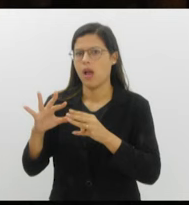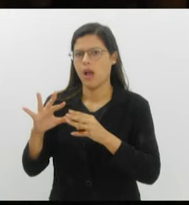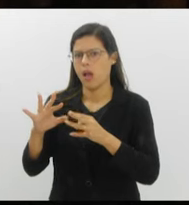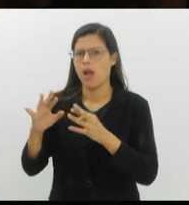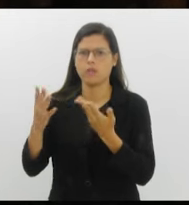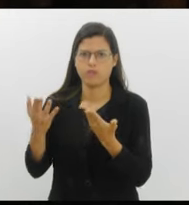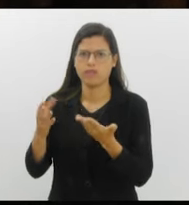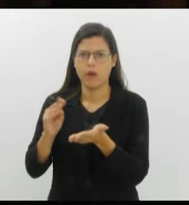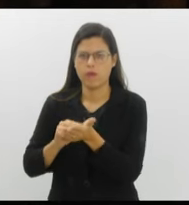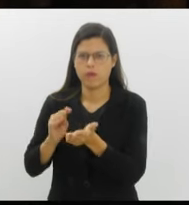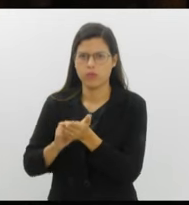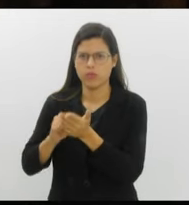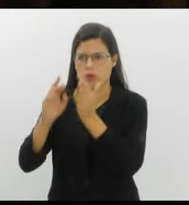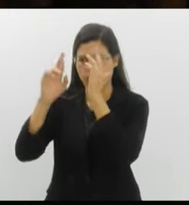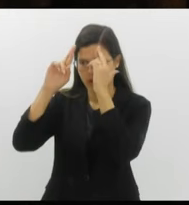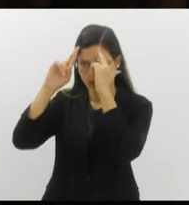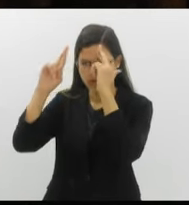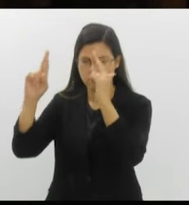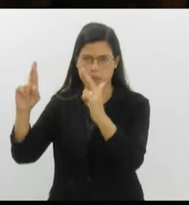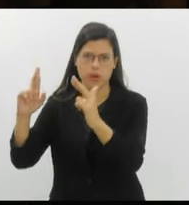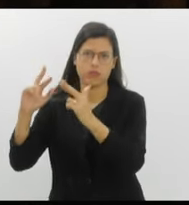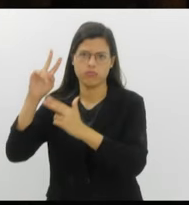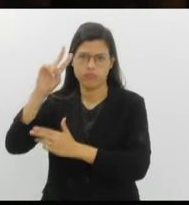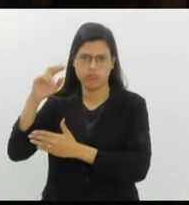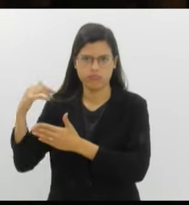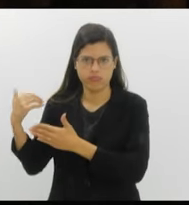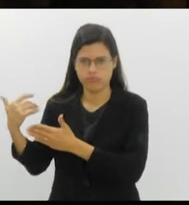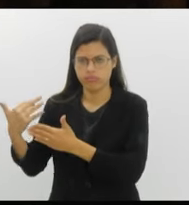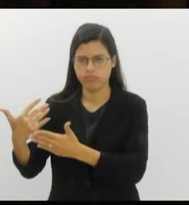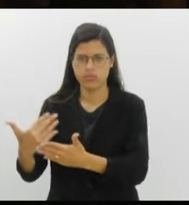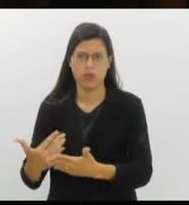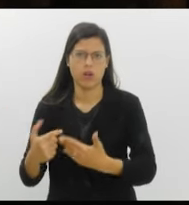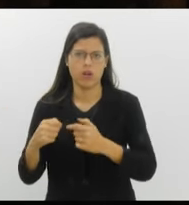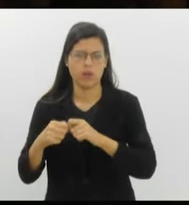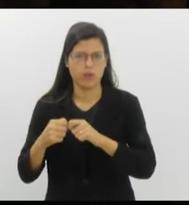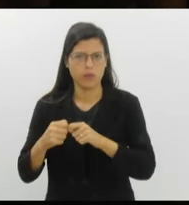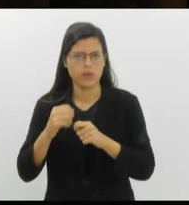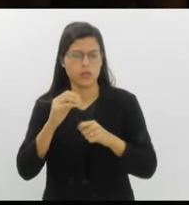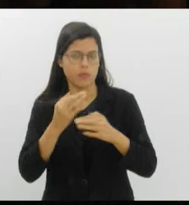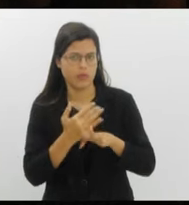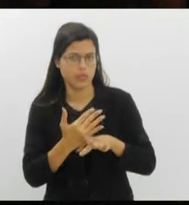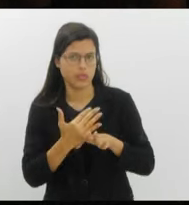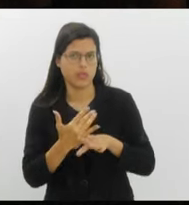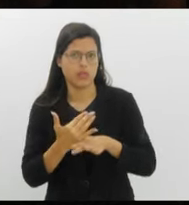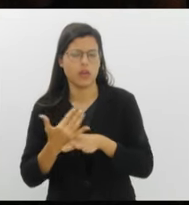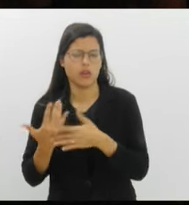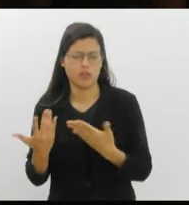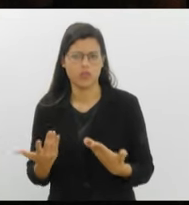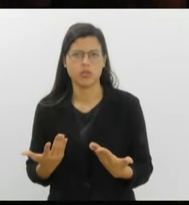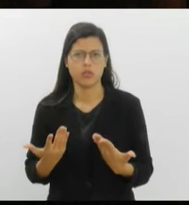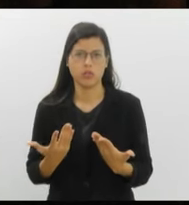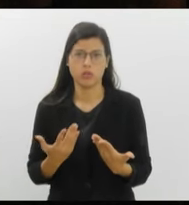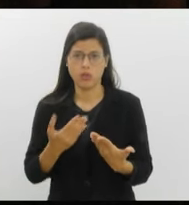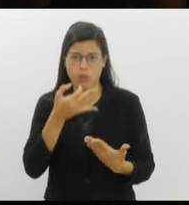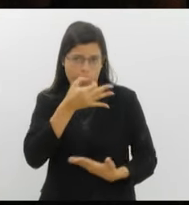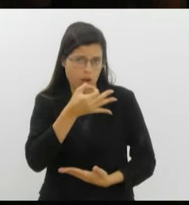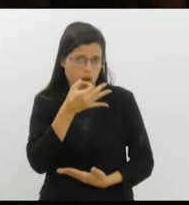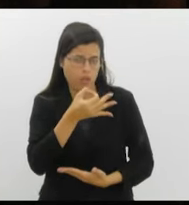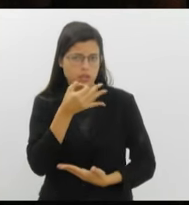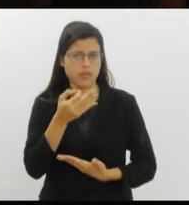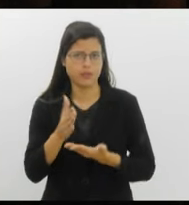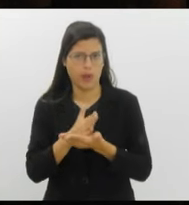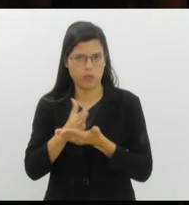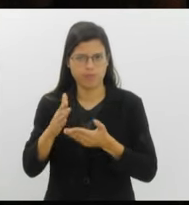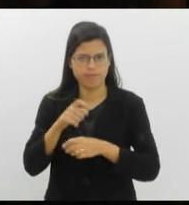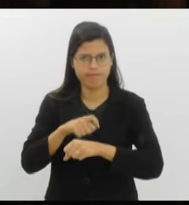sua história, a tudo que fez por essa cidade, pela carreira política, muito embora eu seja crítico em alguns momentos,